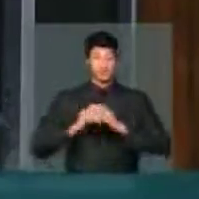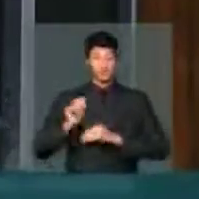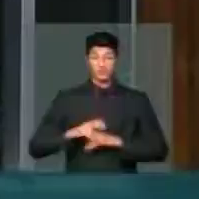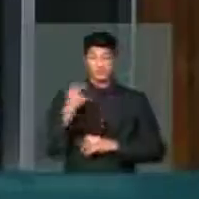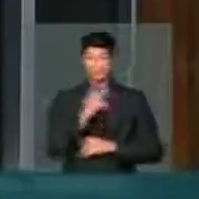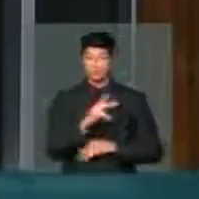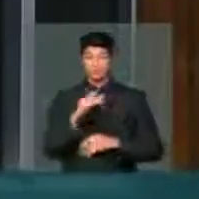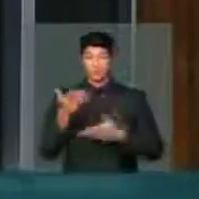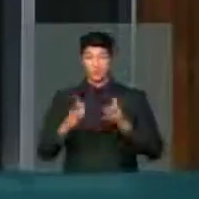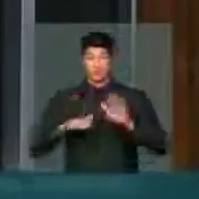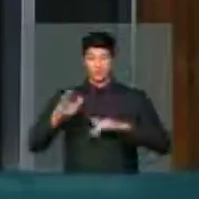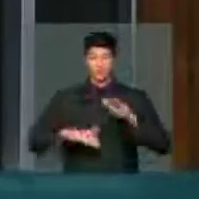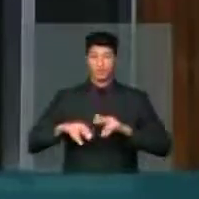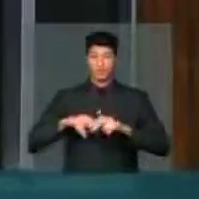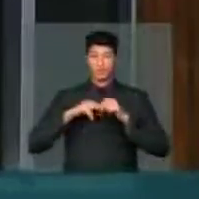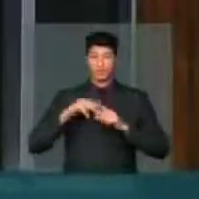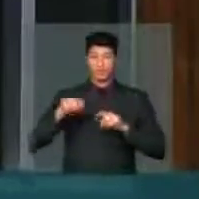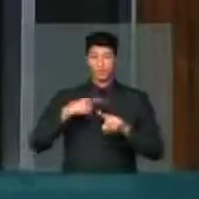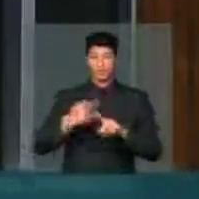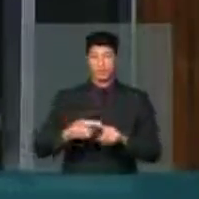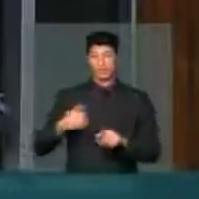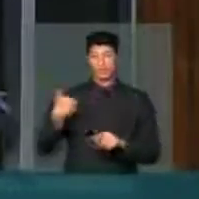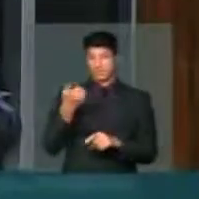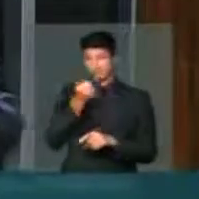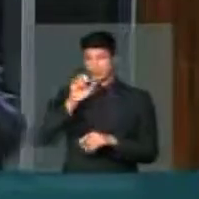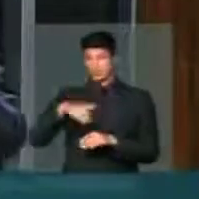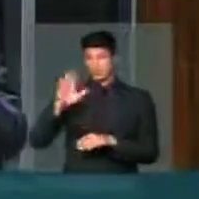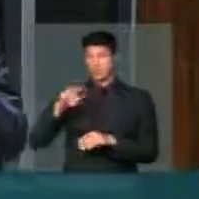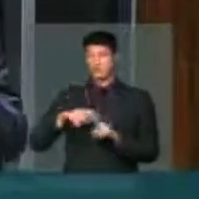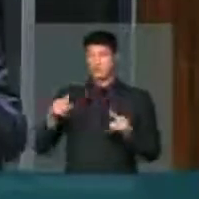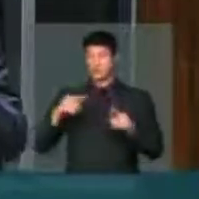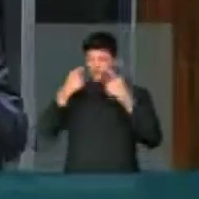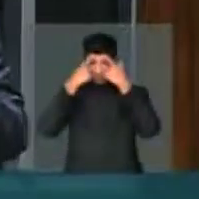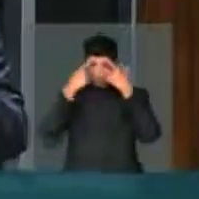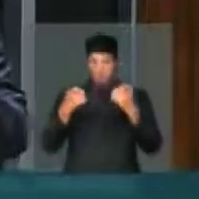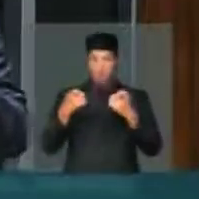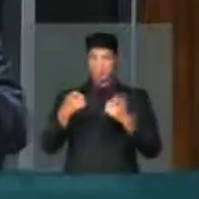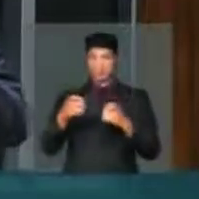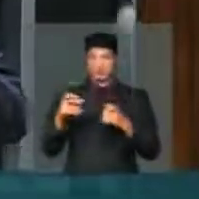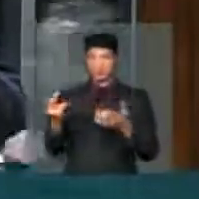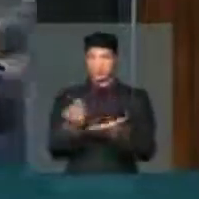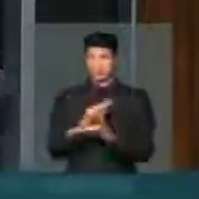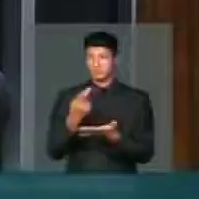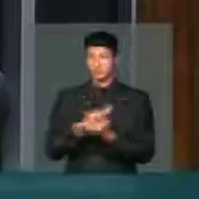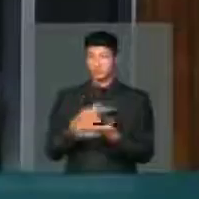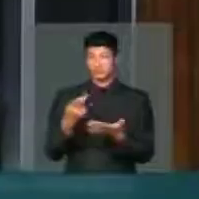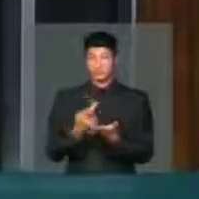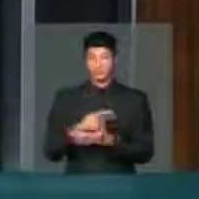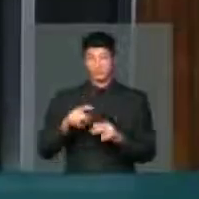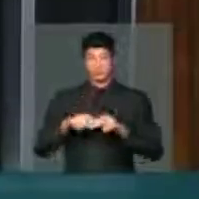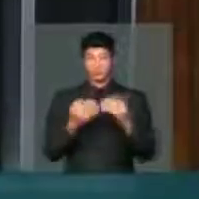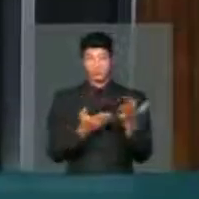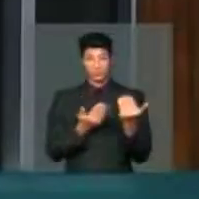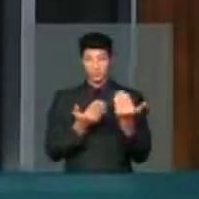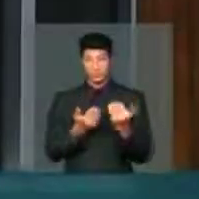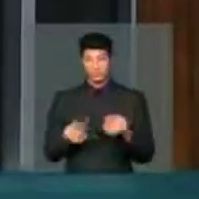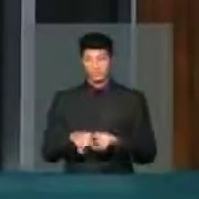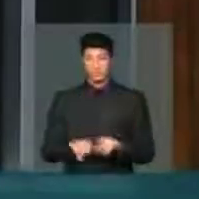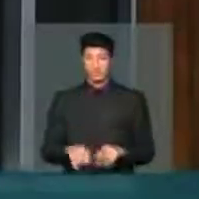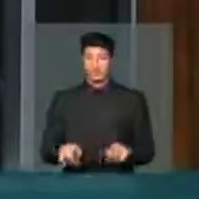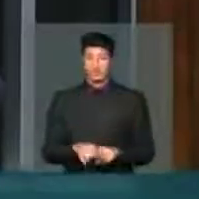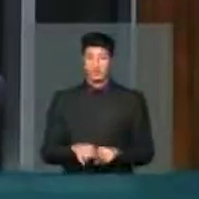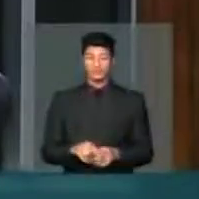sua grande maioria, pelos maiores de idade, mas uma violência residual, uma violência juvenil, que